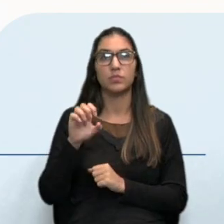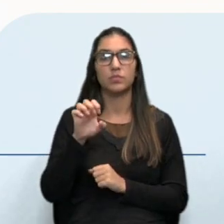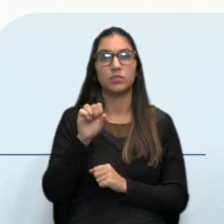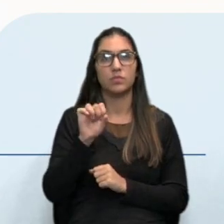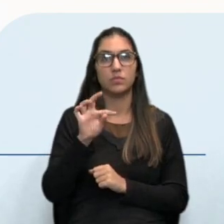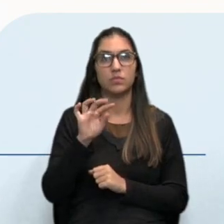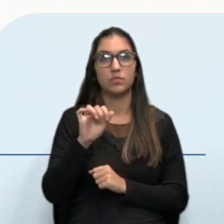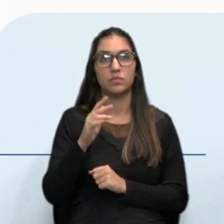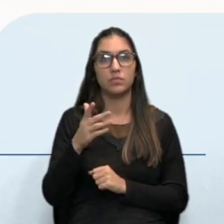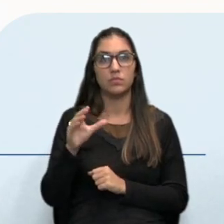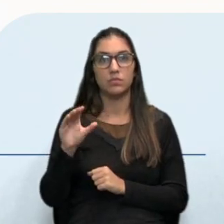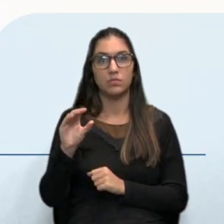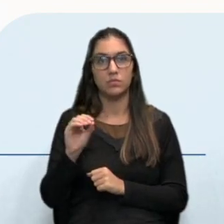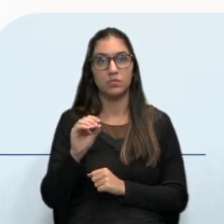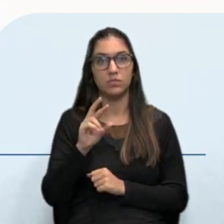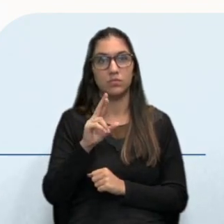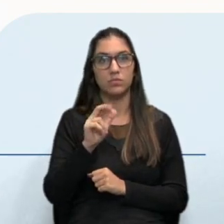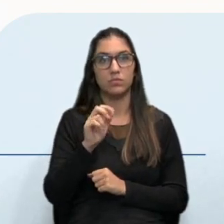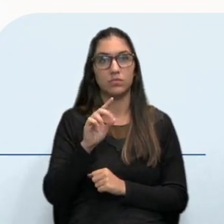radiobase, então, a chamada ERB,